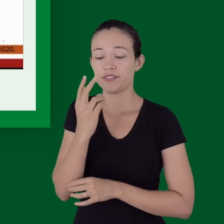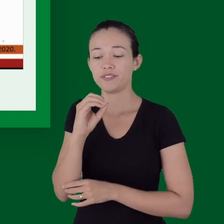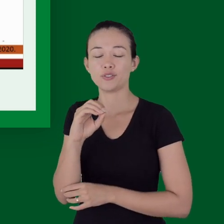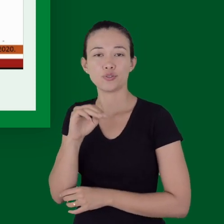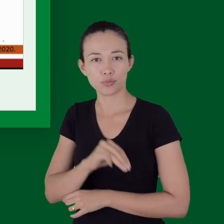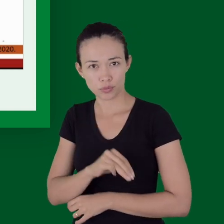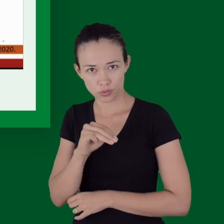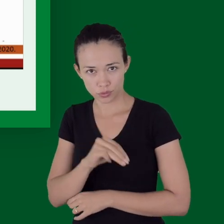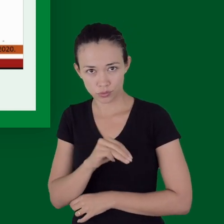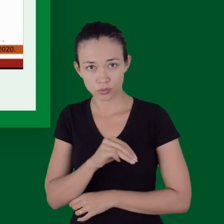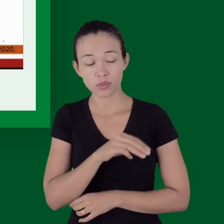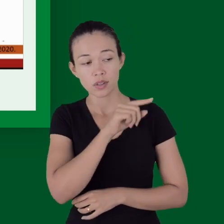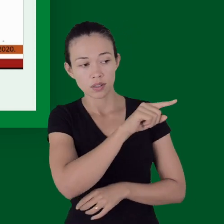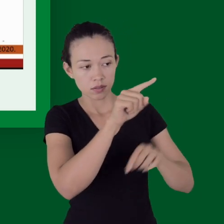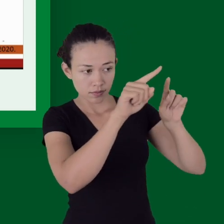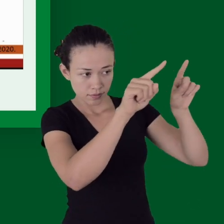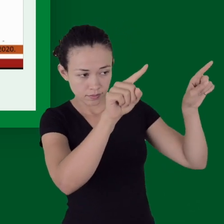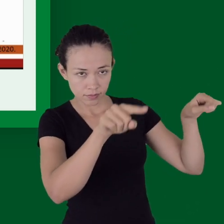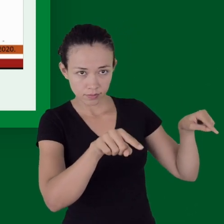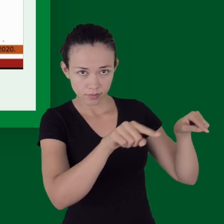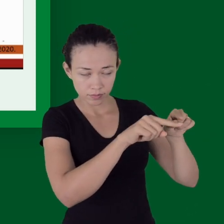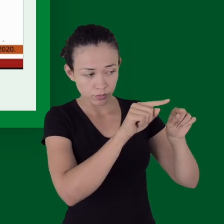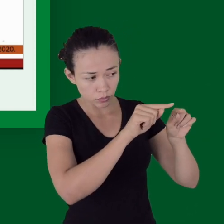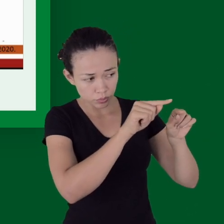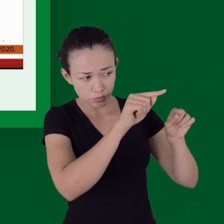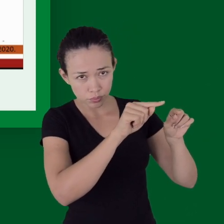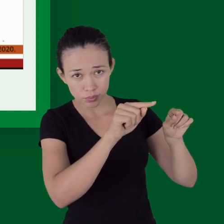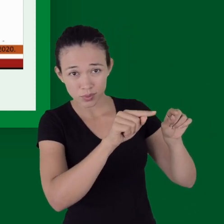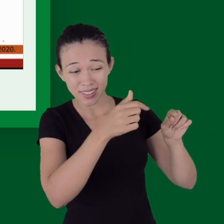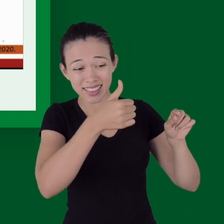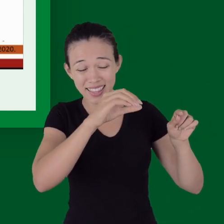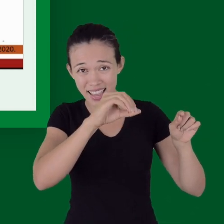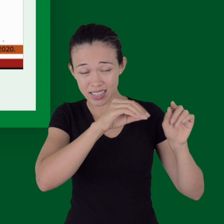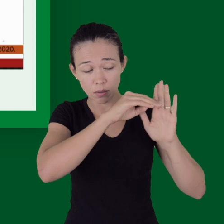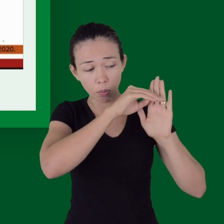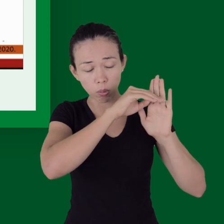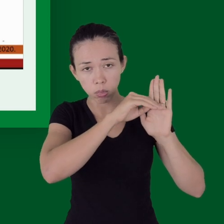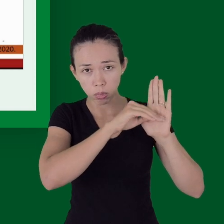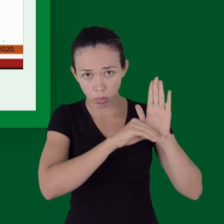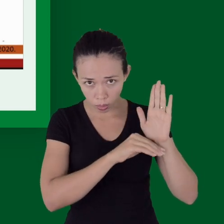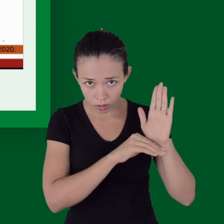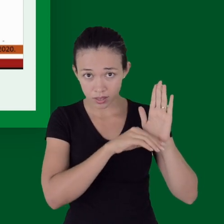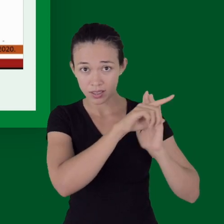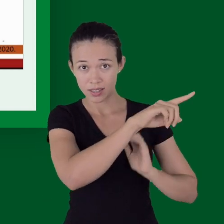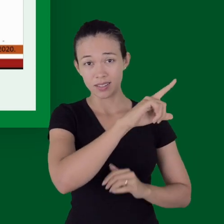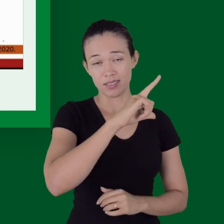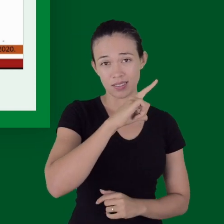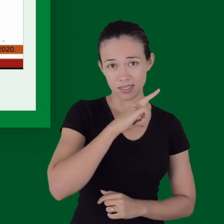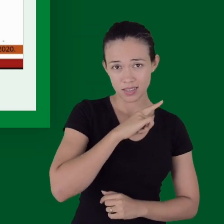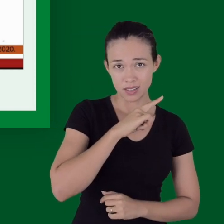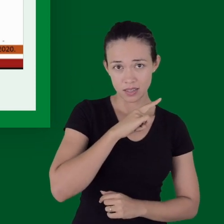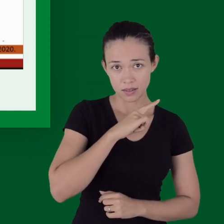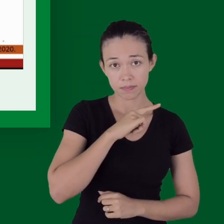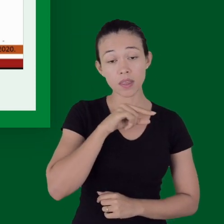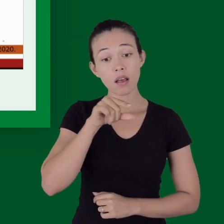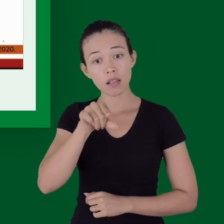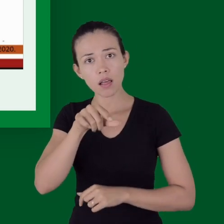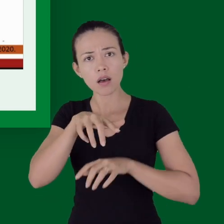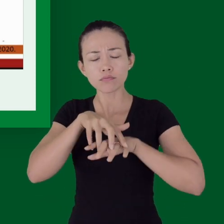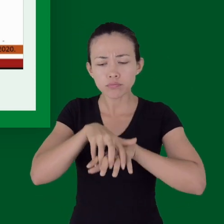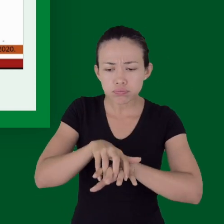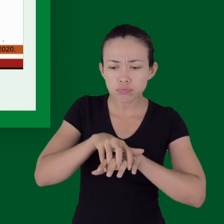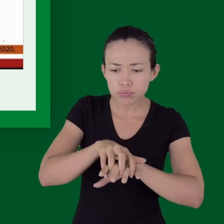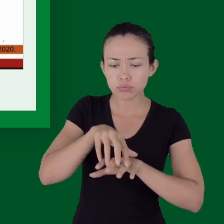prolongada ali, acima de 20 minutos, e a capnografia esteja menor que 10, apesar